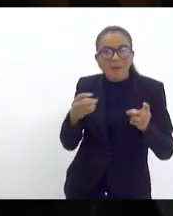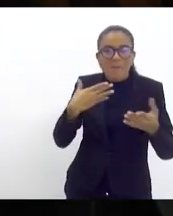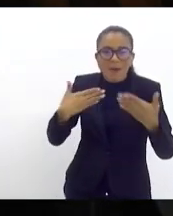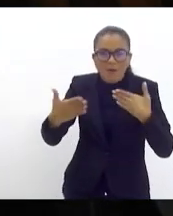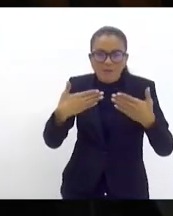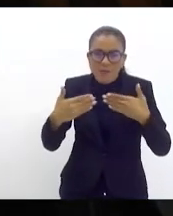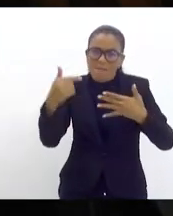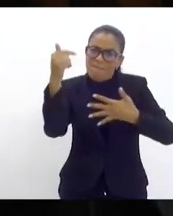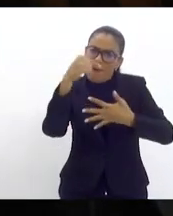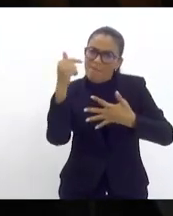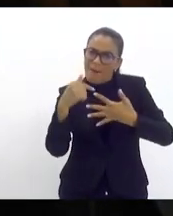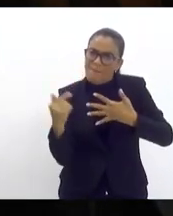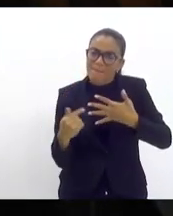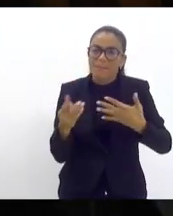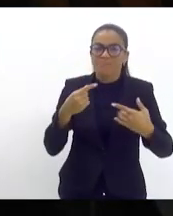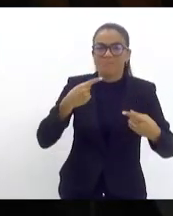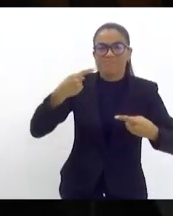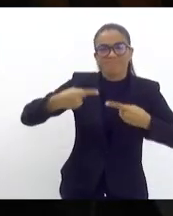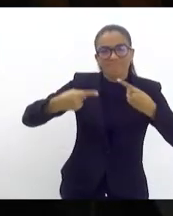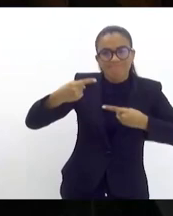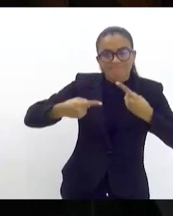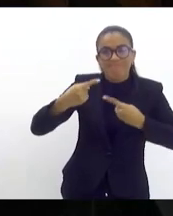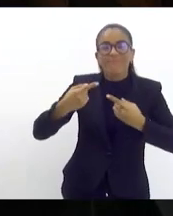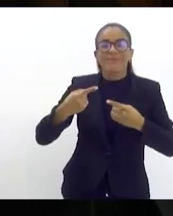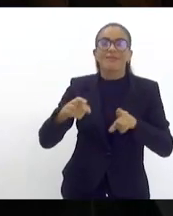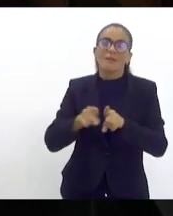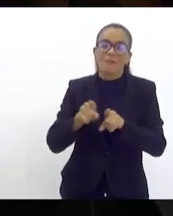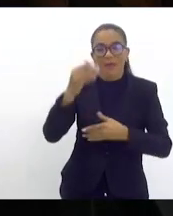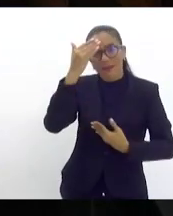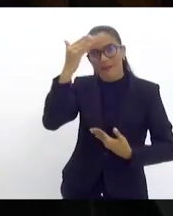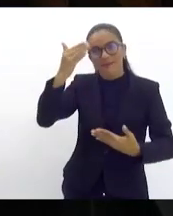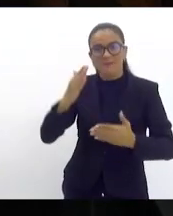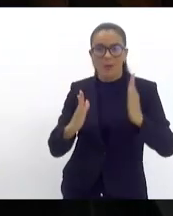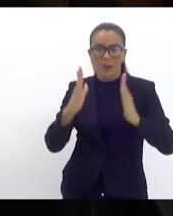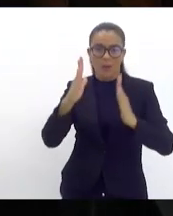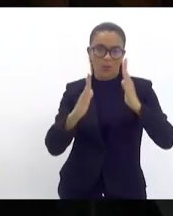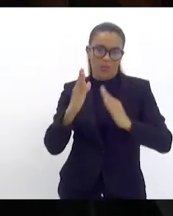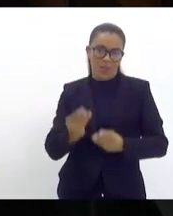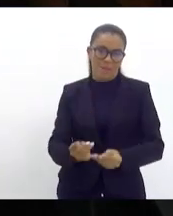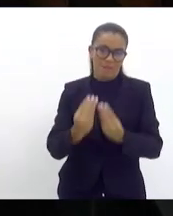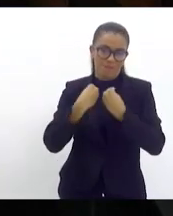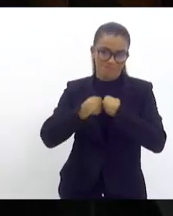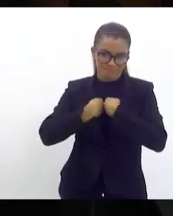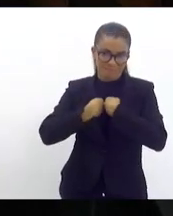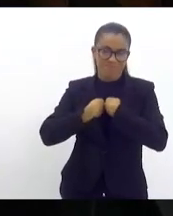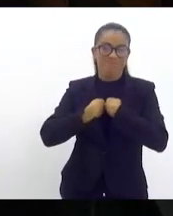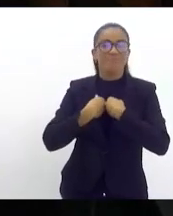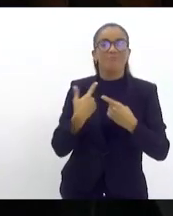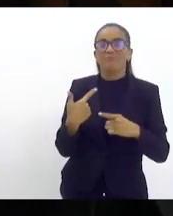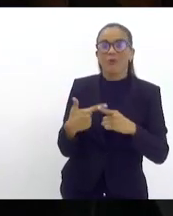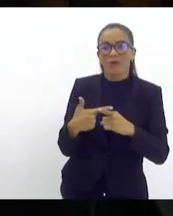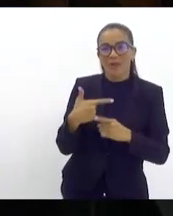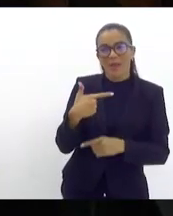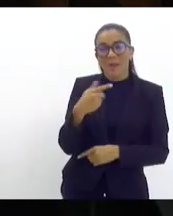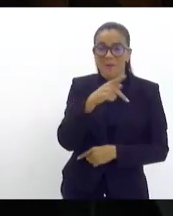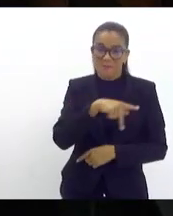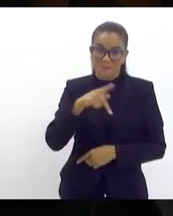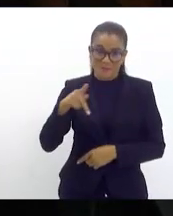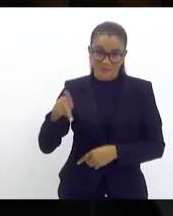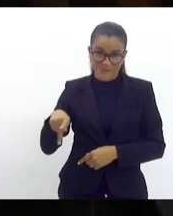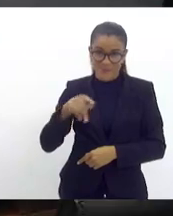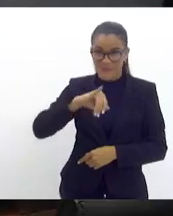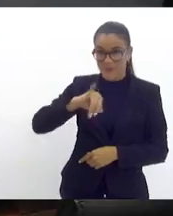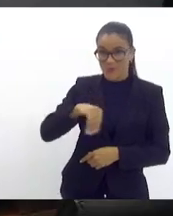observações e agradeço o tempo que vossa excelência me deferiu já que o professor Josemar